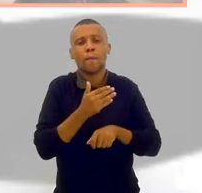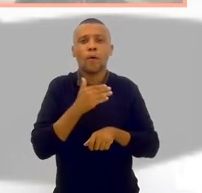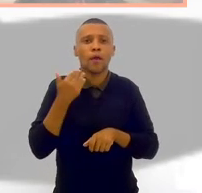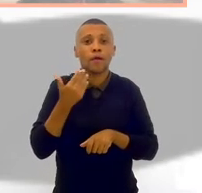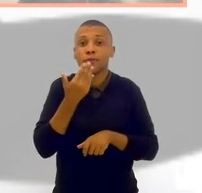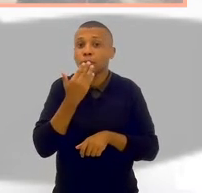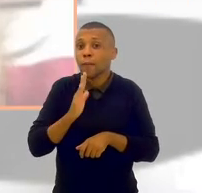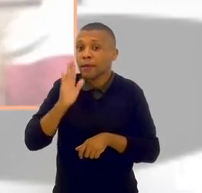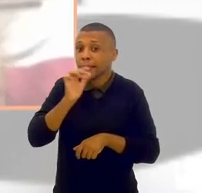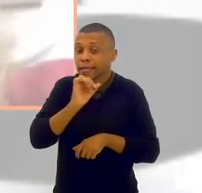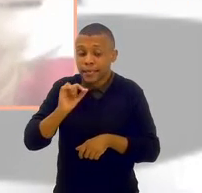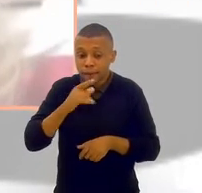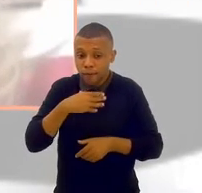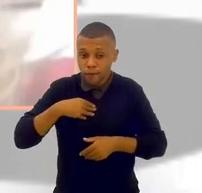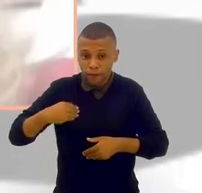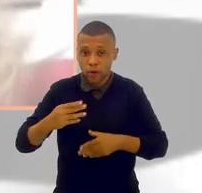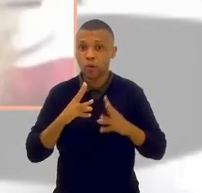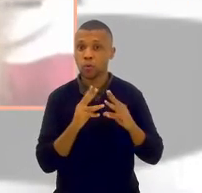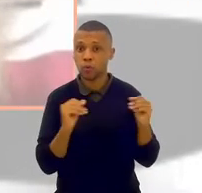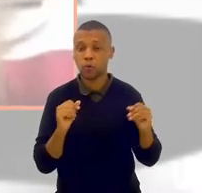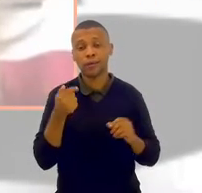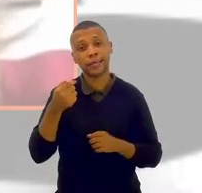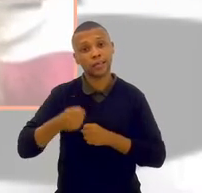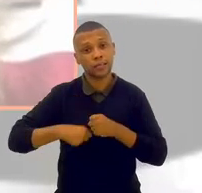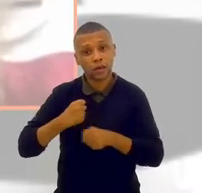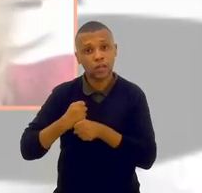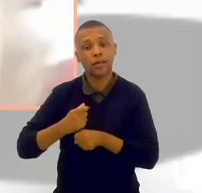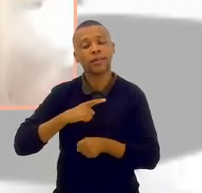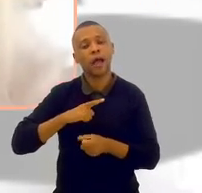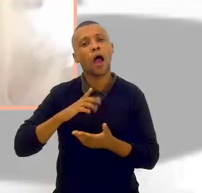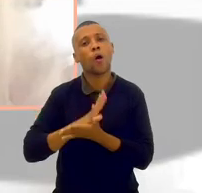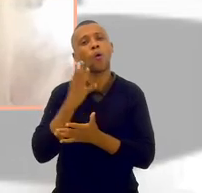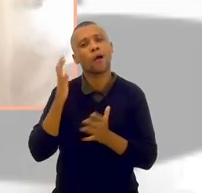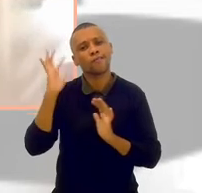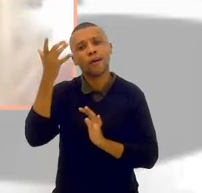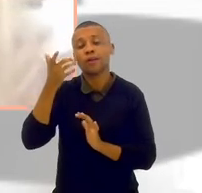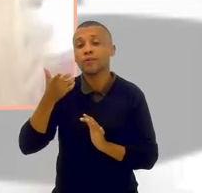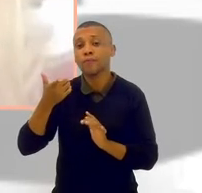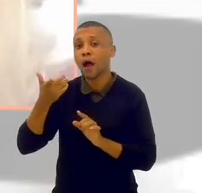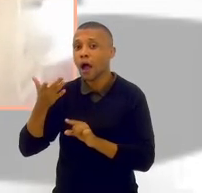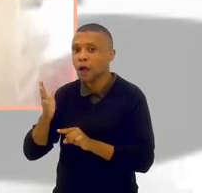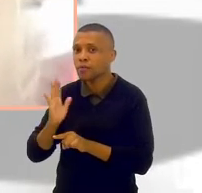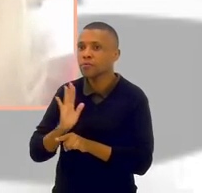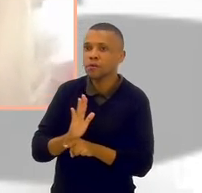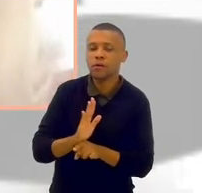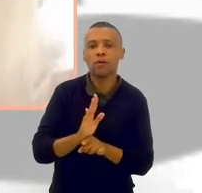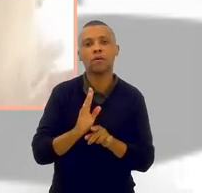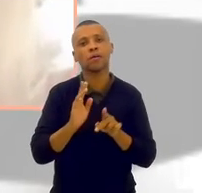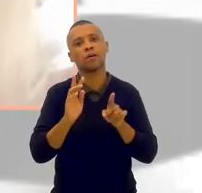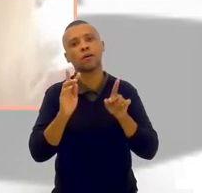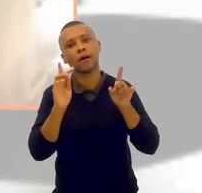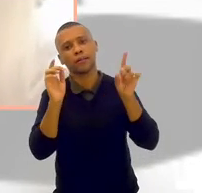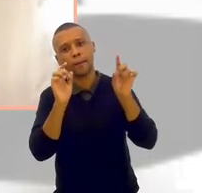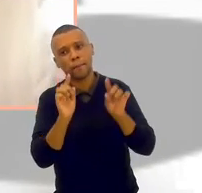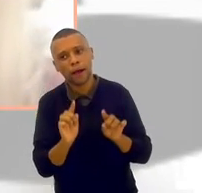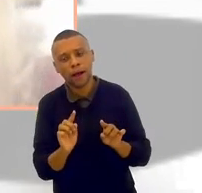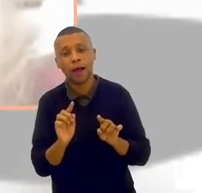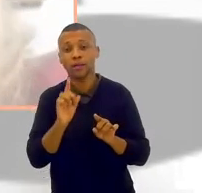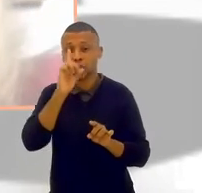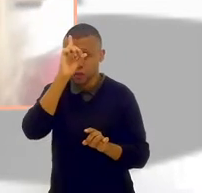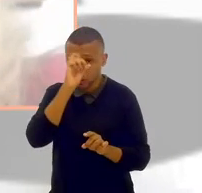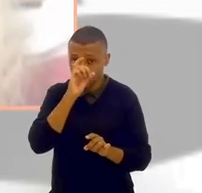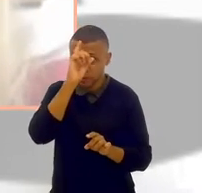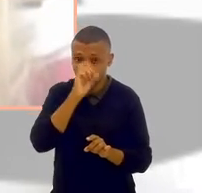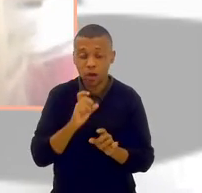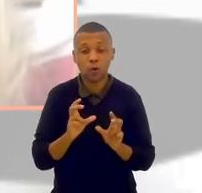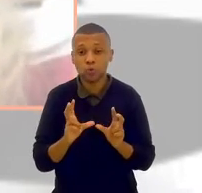de que se ele ficasse bom, eu ia fazer por 7 anos algum evento em benefício da PAI, de uma instituição do